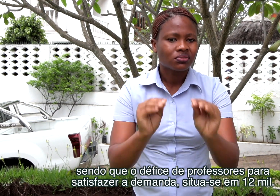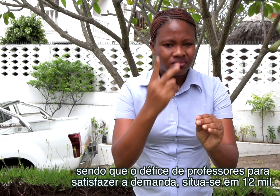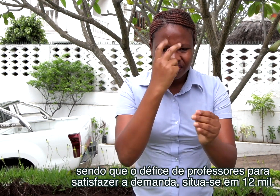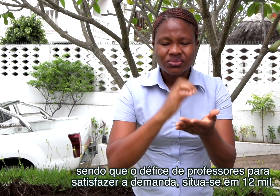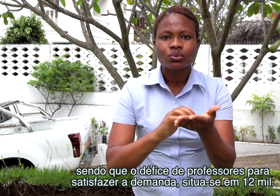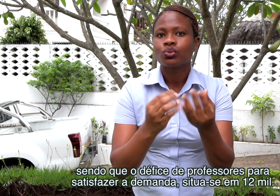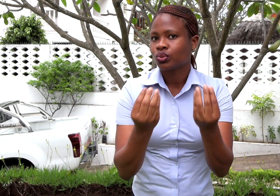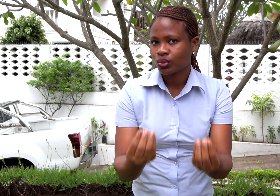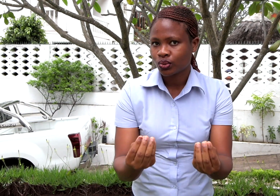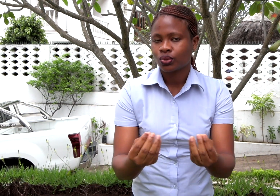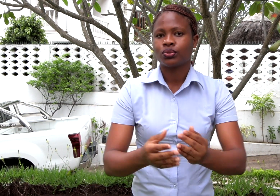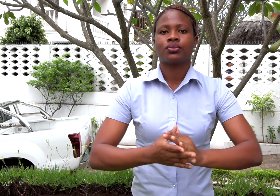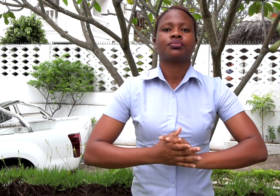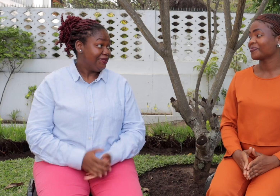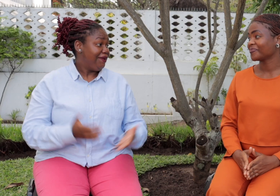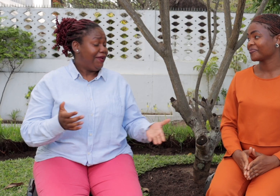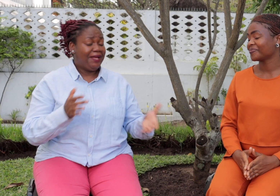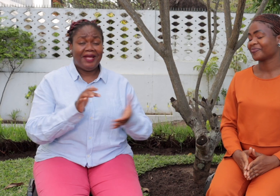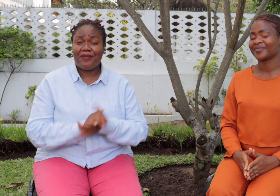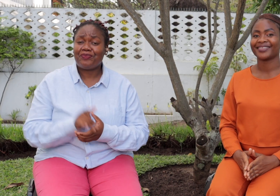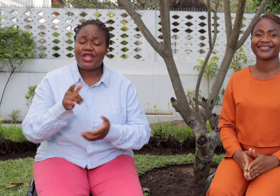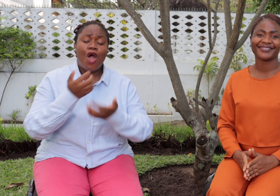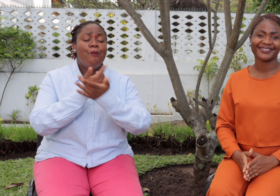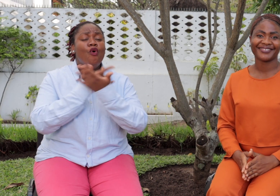em 12.000.